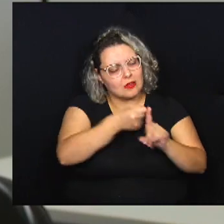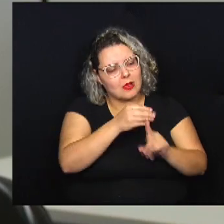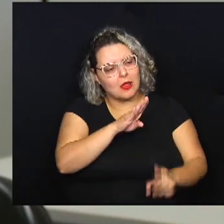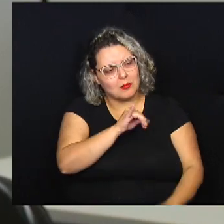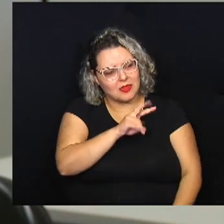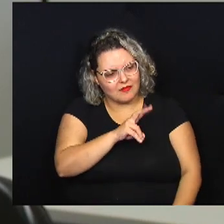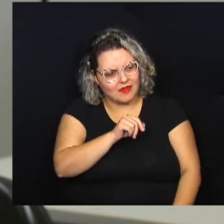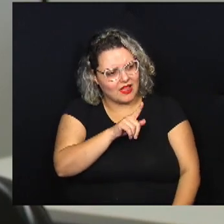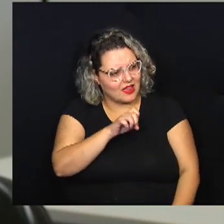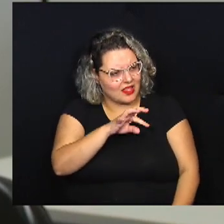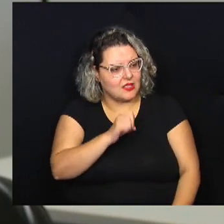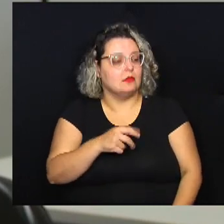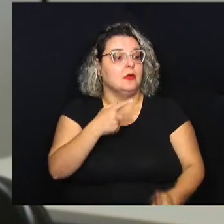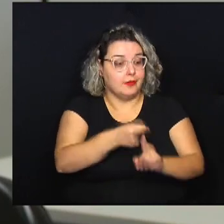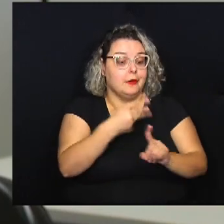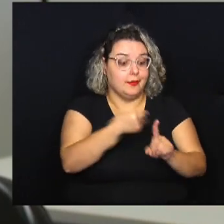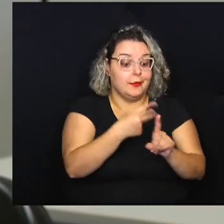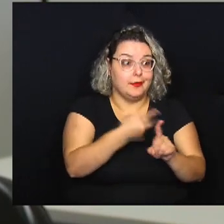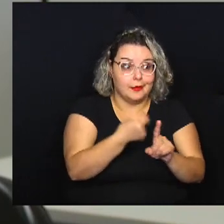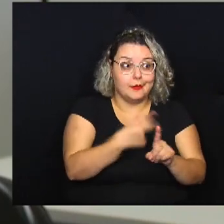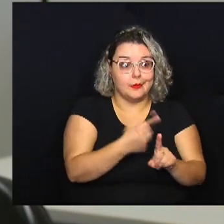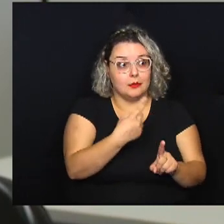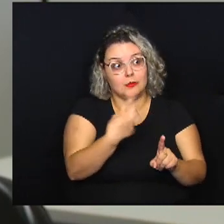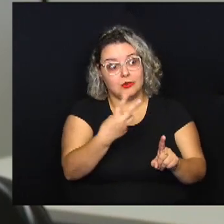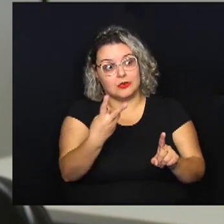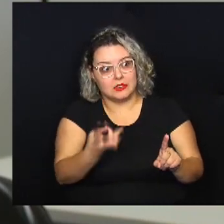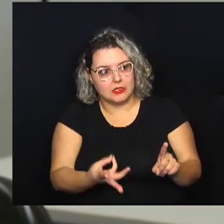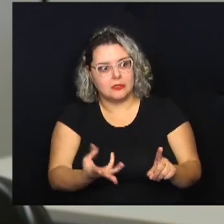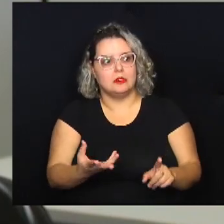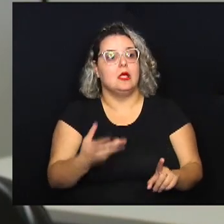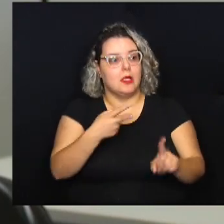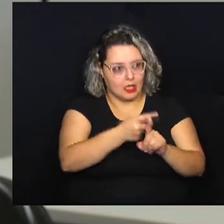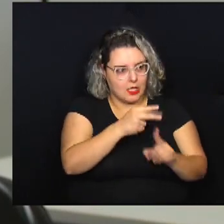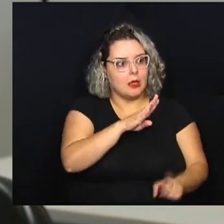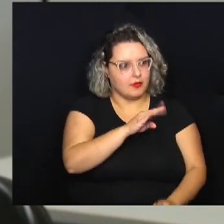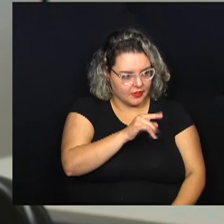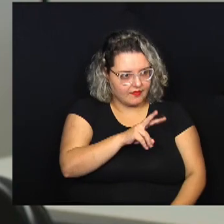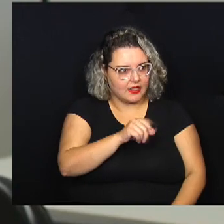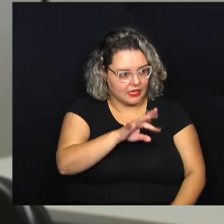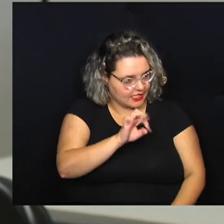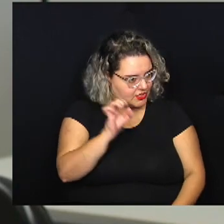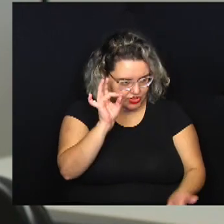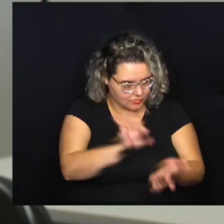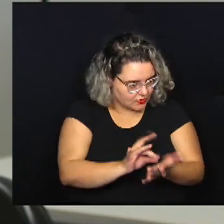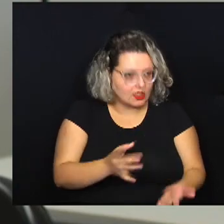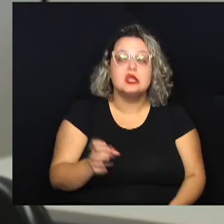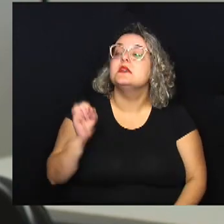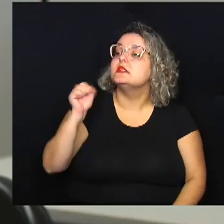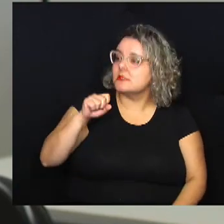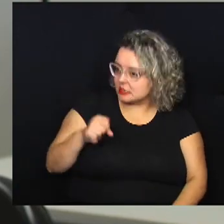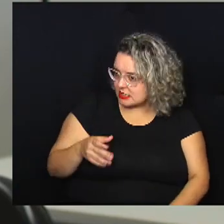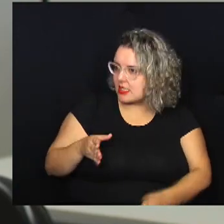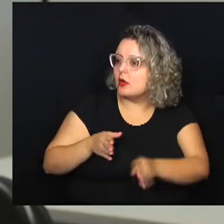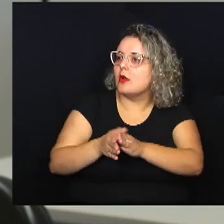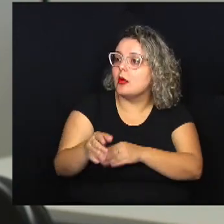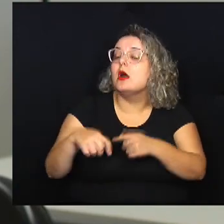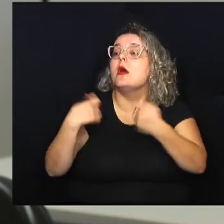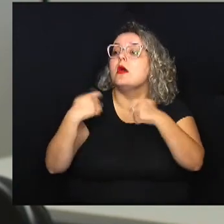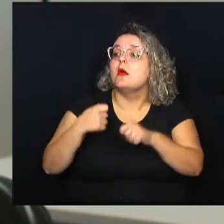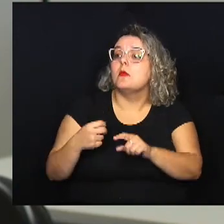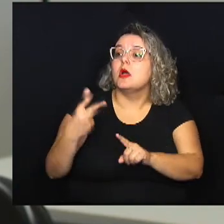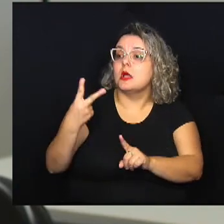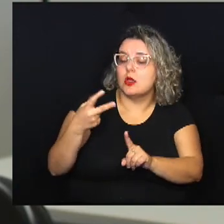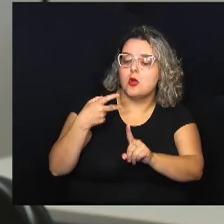mais ficar tomando 1, 2, 3 doses. A bivalente está valendo mesmo. É isso mesmo. A única recomendação é que precisa ter as